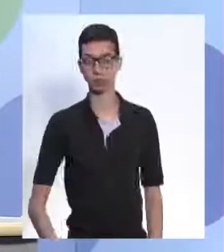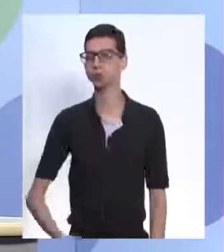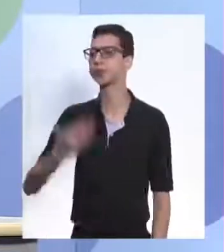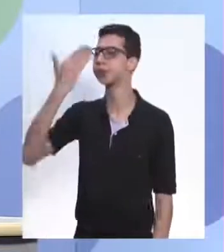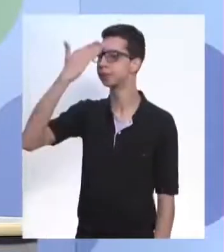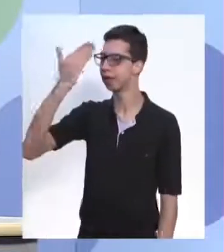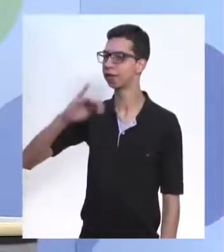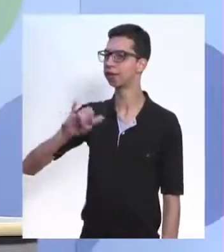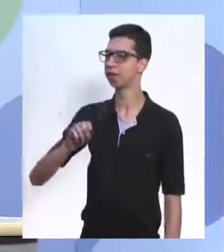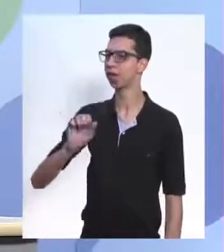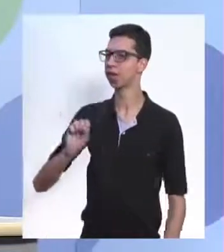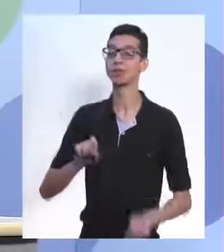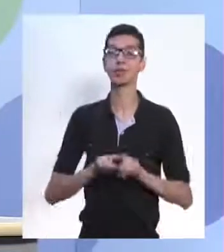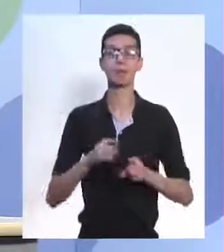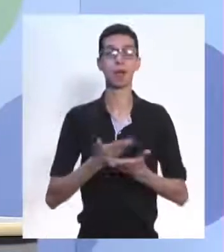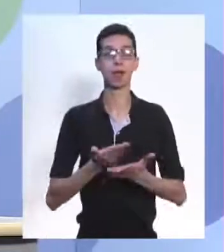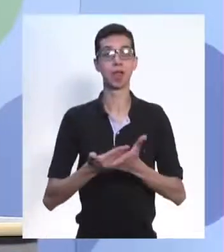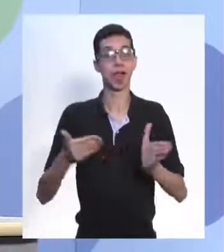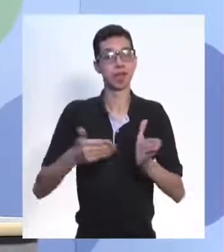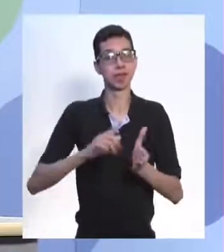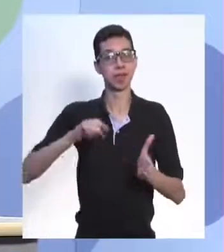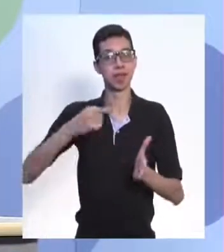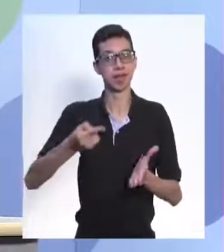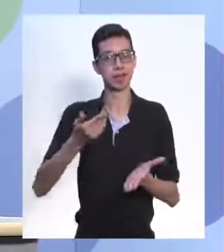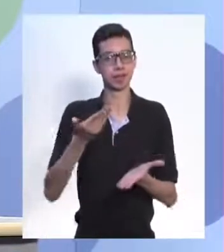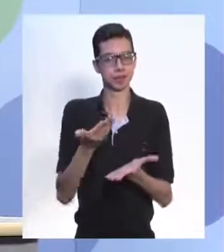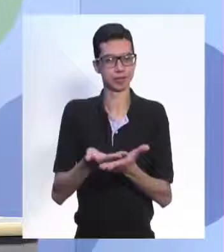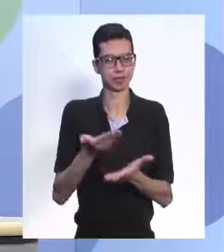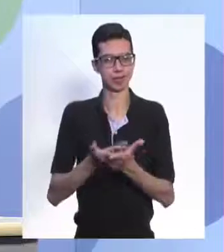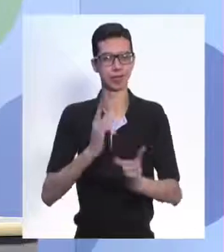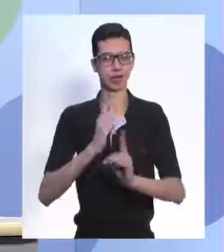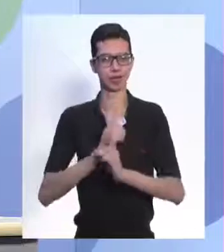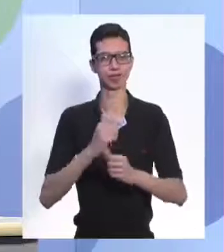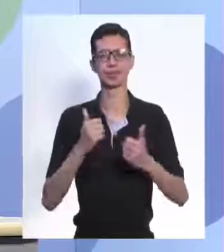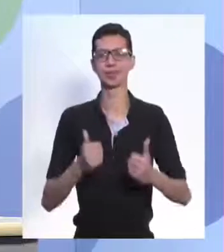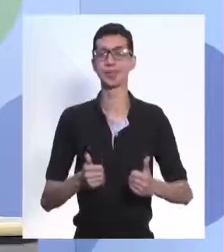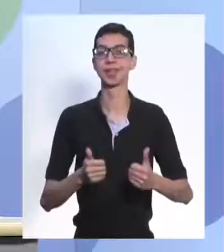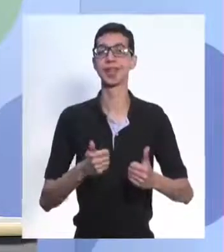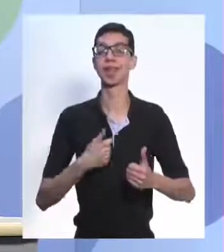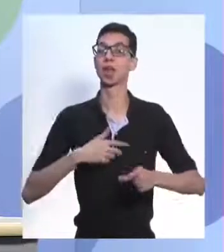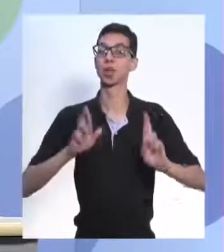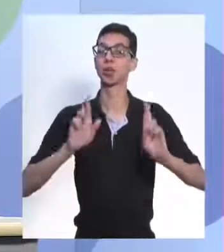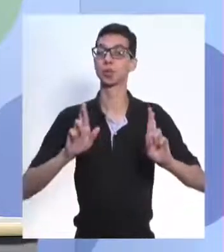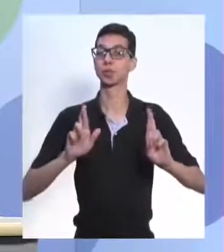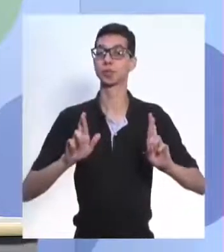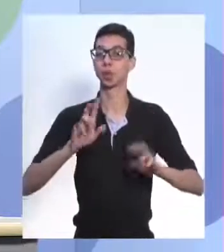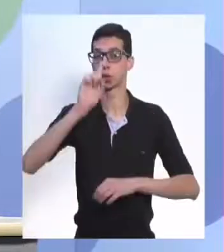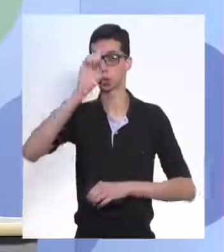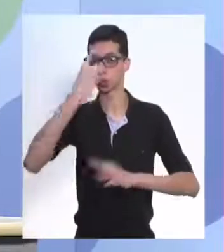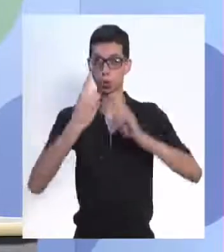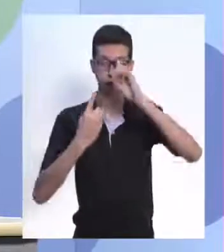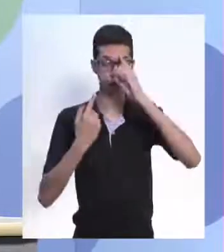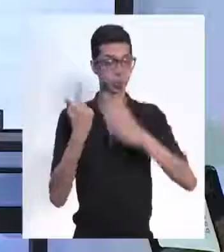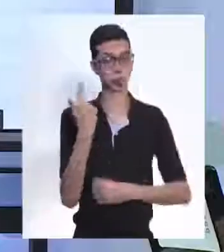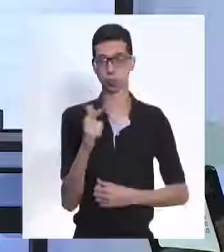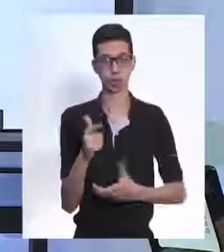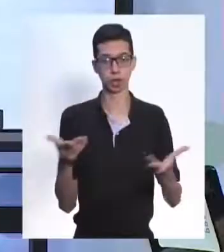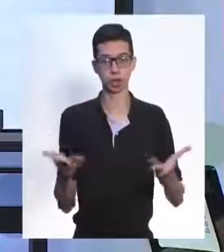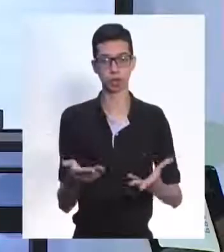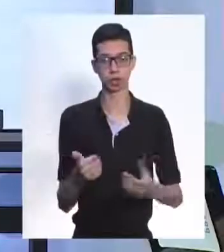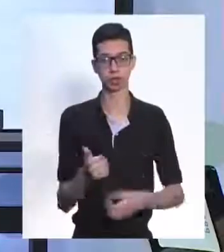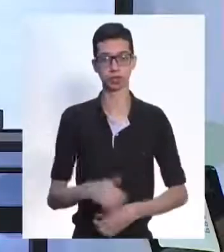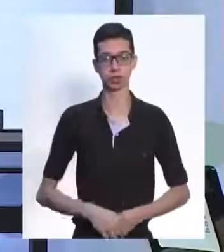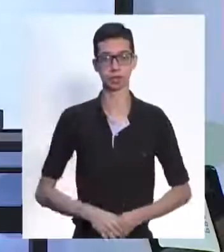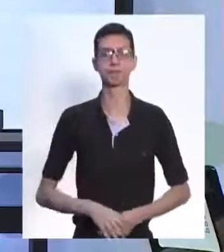Obrigada, alunos. Até a próxima aula. E espero que não tenham sobrado muitas dúvidas aí hoje. A